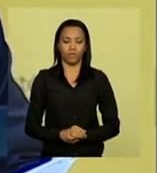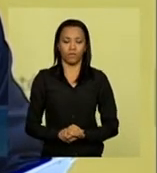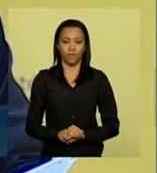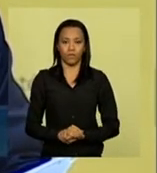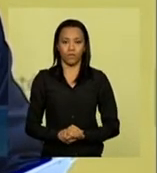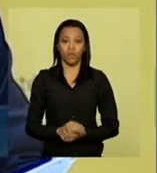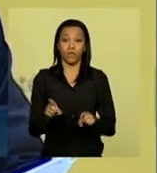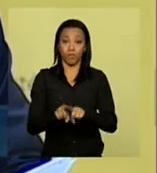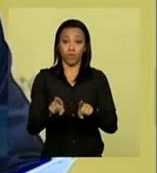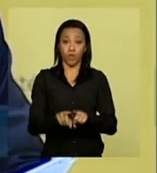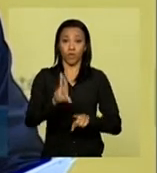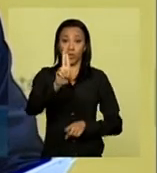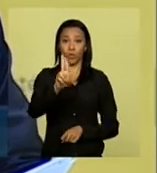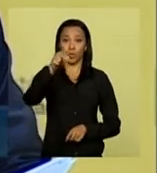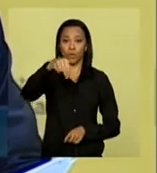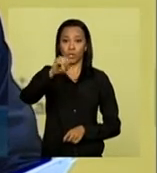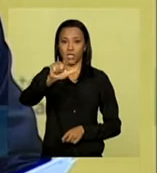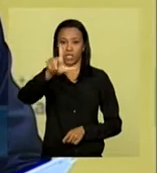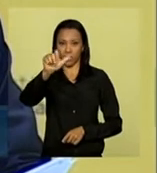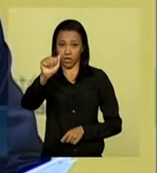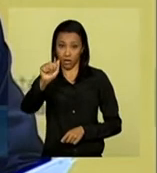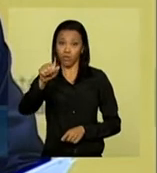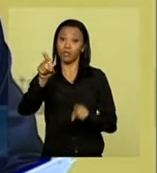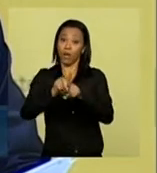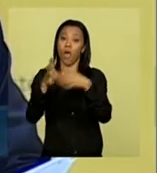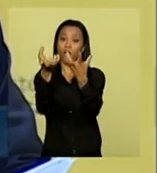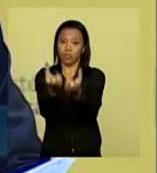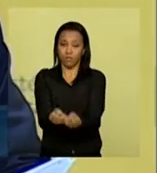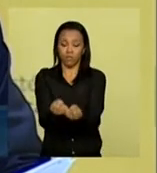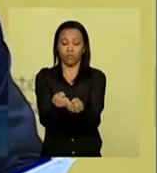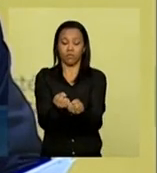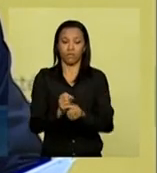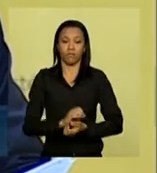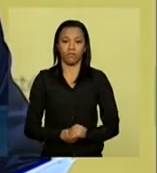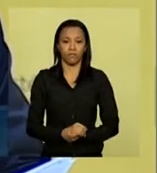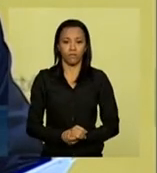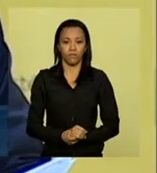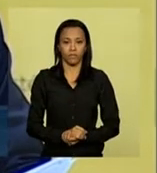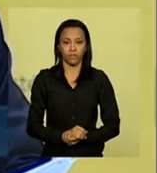e a unila Universidade Federal da Integração latino-americana